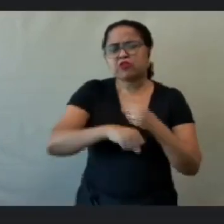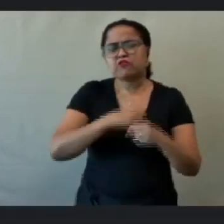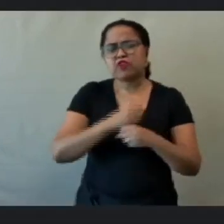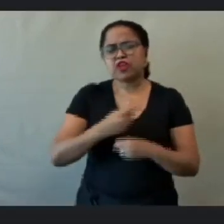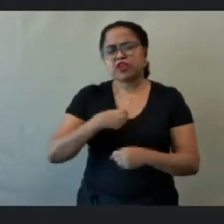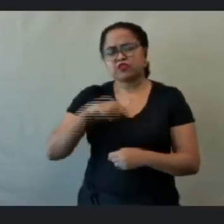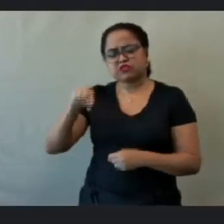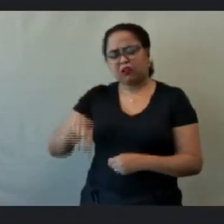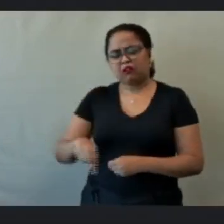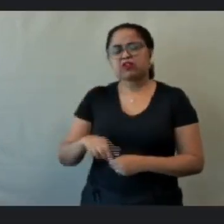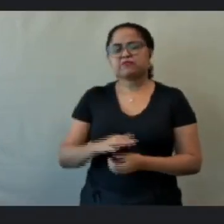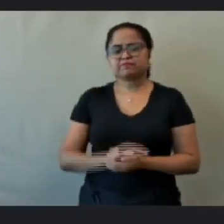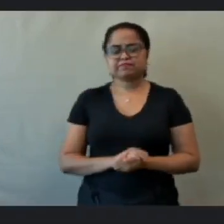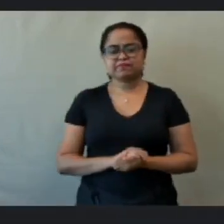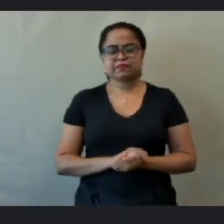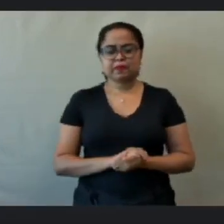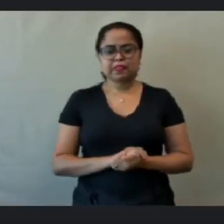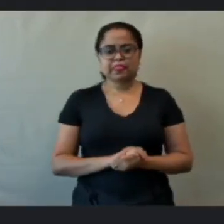Trópia?